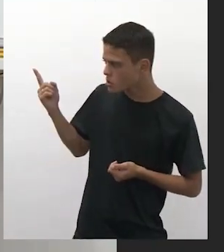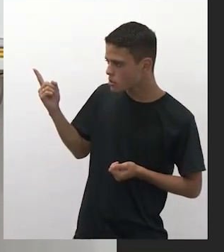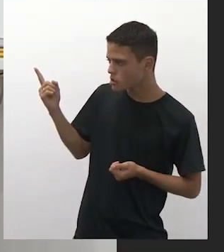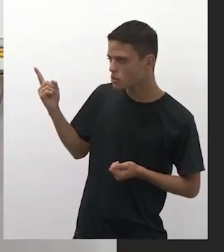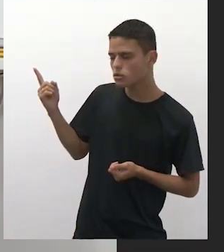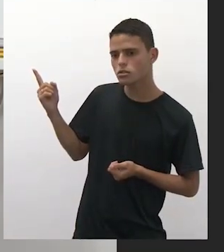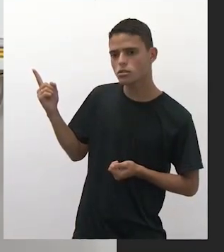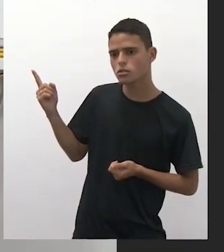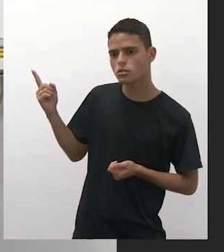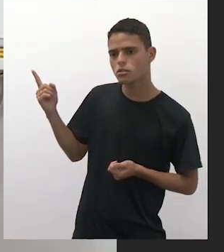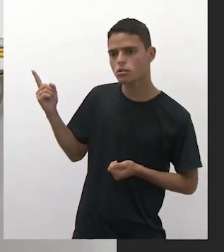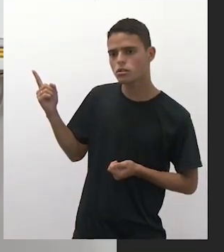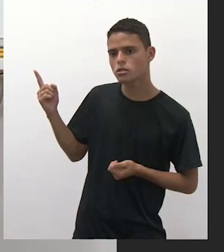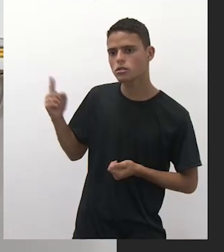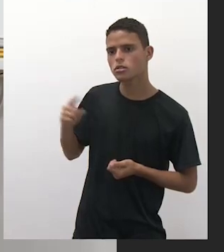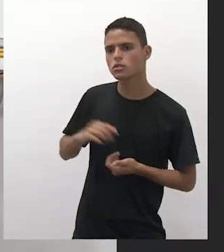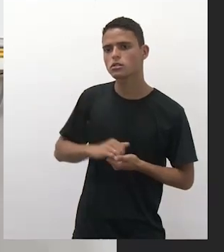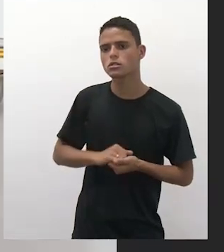café.